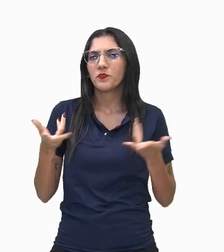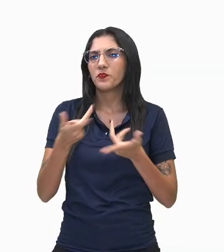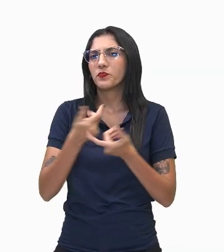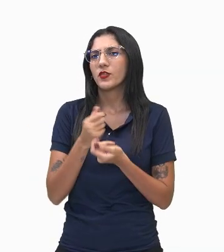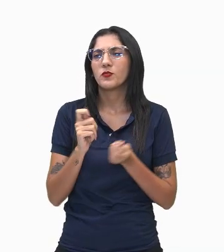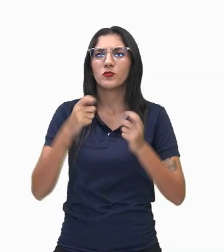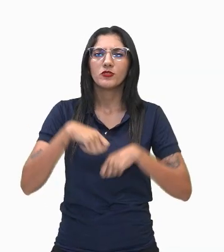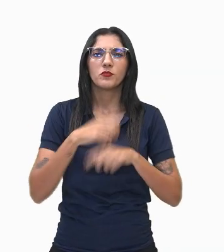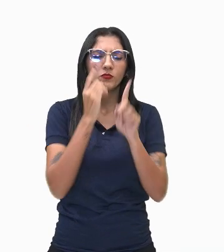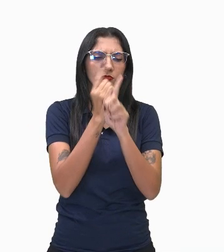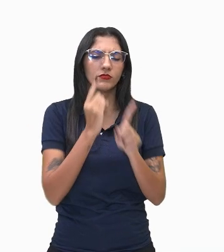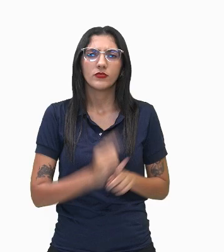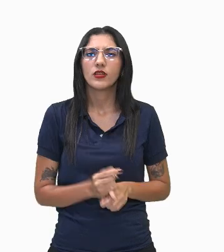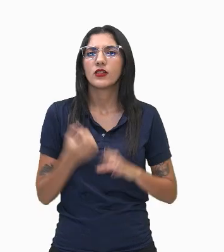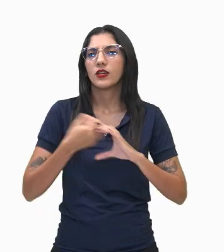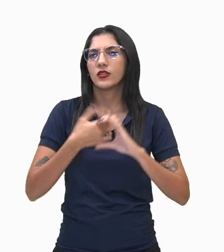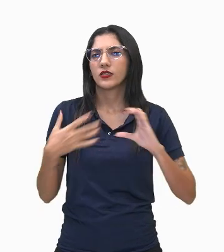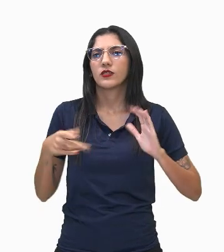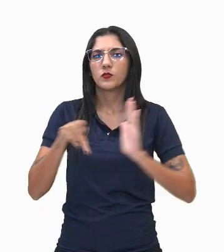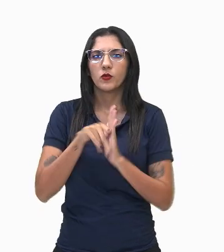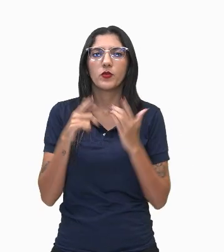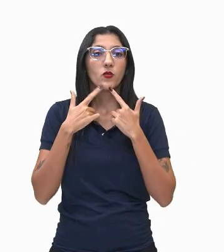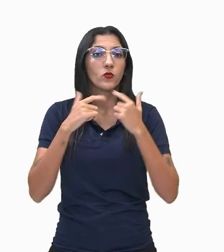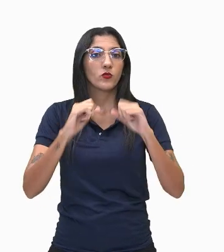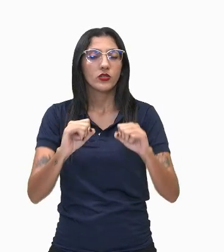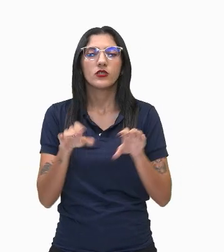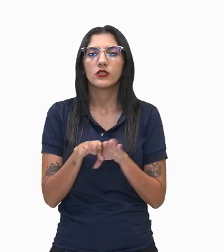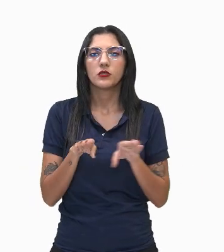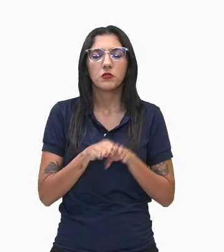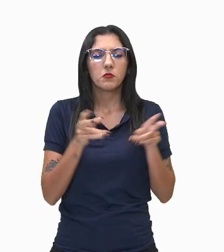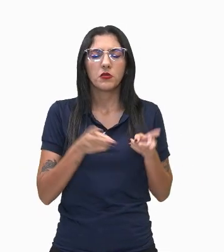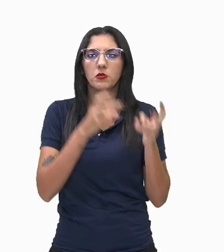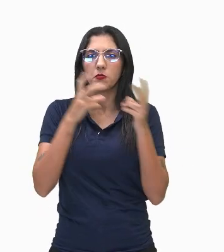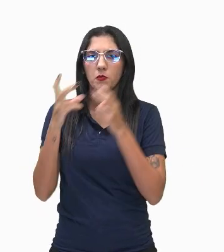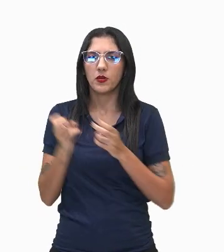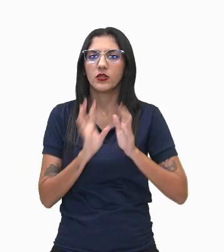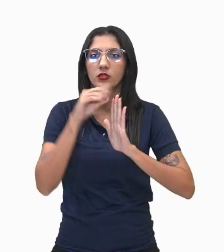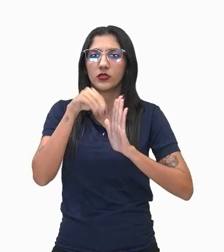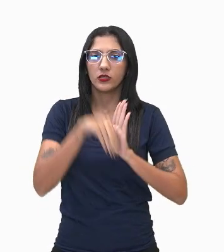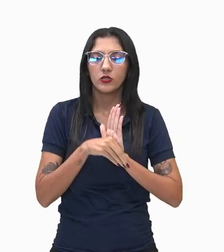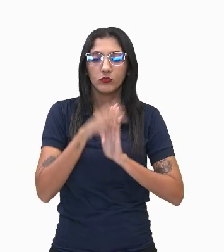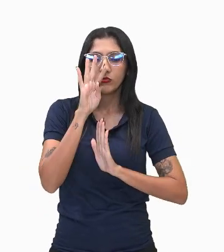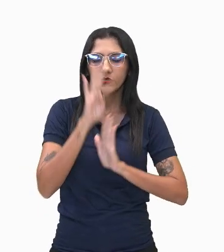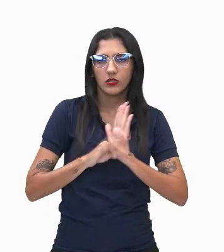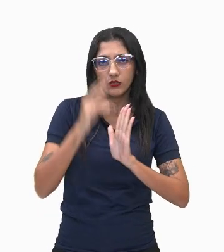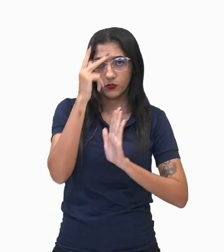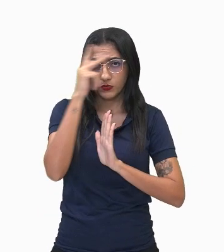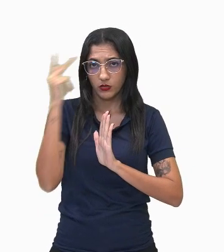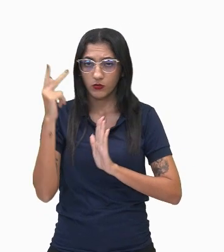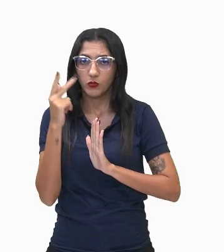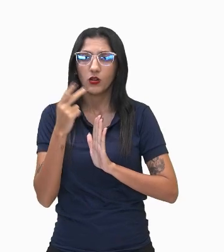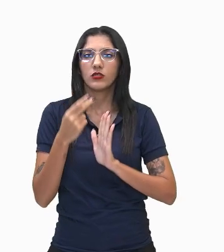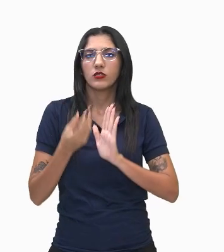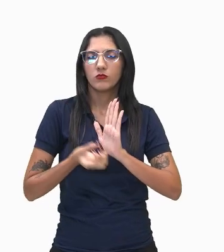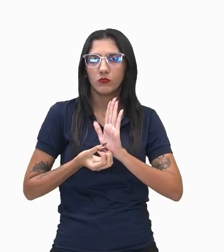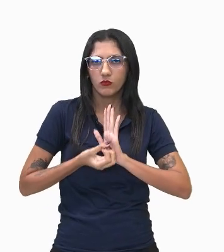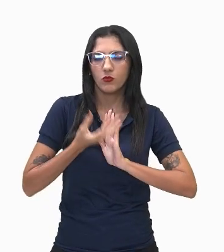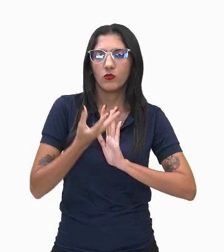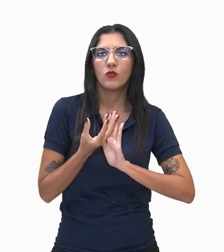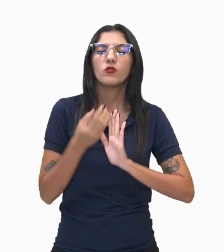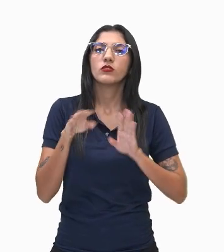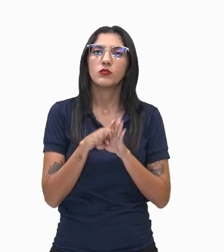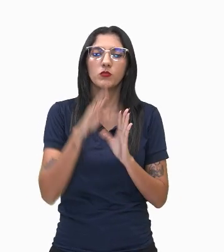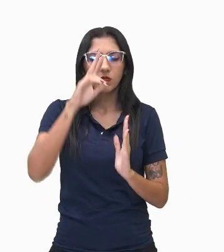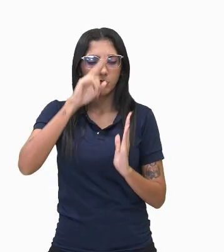as marcas linguísticas que evidenciam o locutor e o interlocutor de um texto é